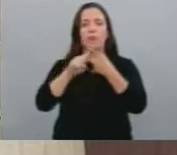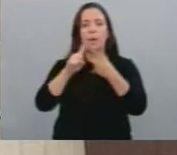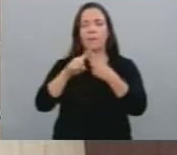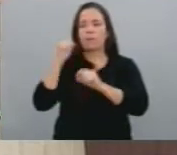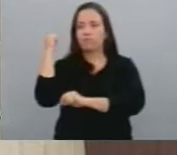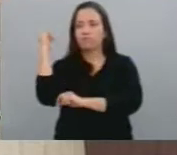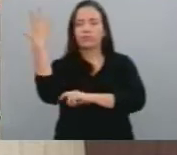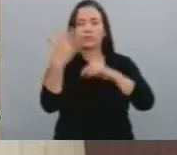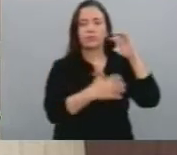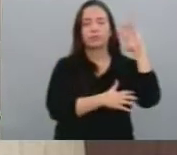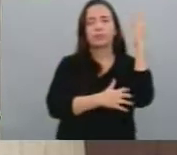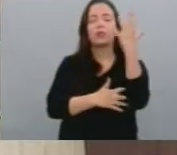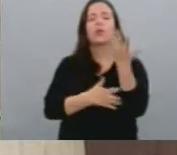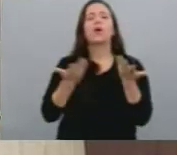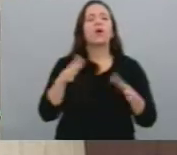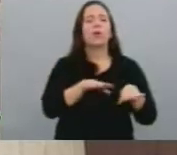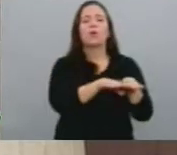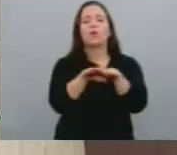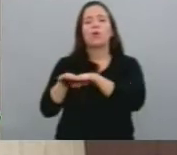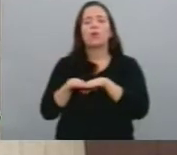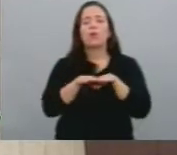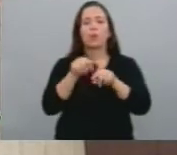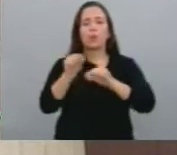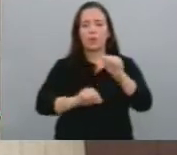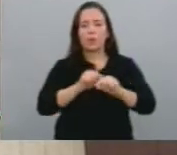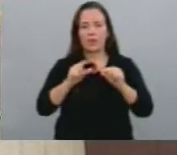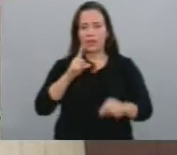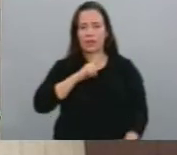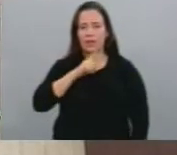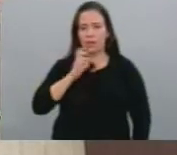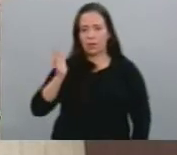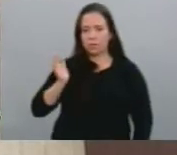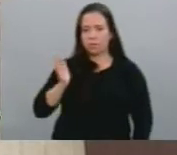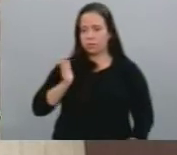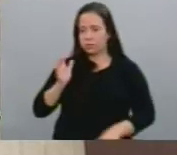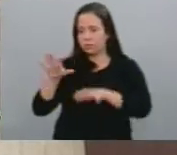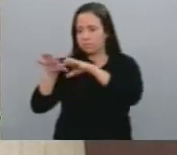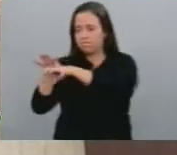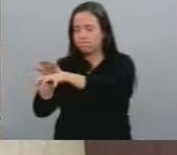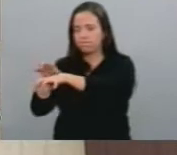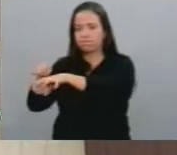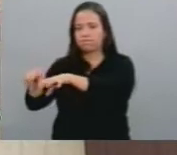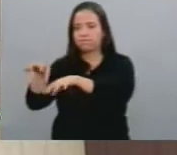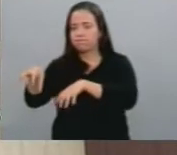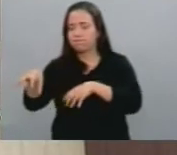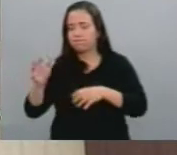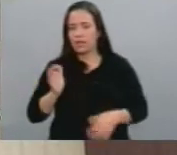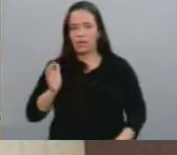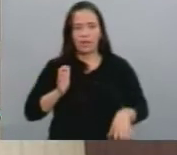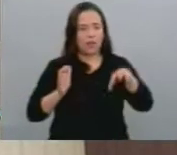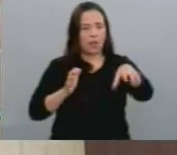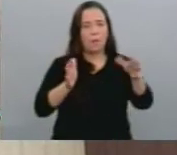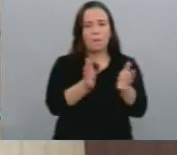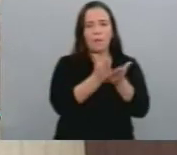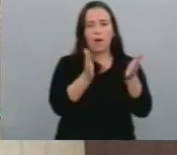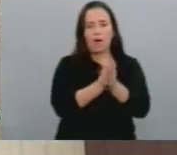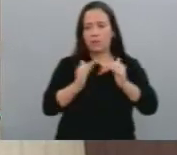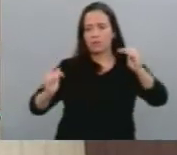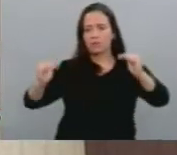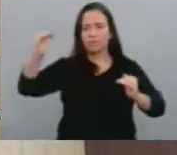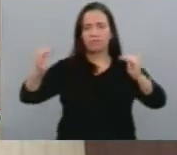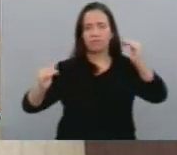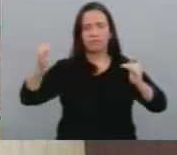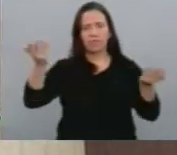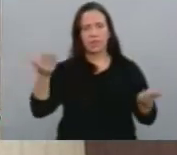ambiental. Justa quer dizer o seguinte, desconcentrar a riqueza, porque a riqueza é muito concentrada. sobretudo concentrada pela mão do Estado.